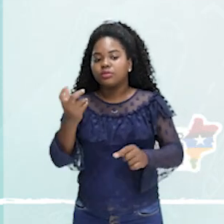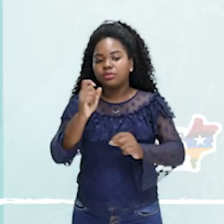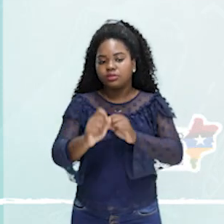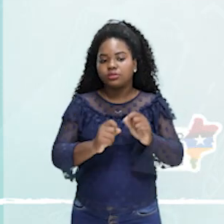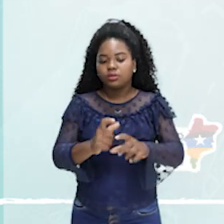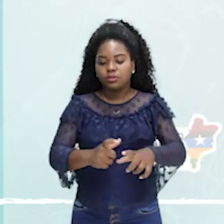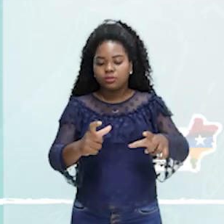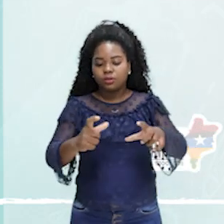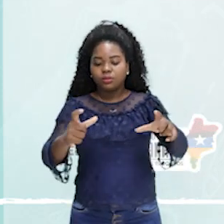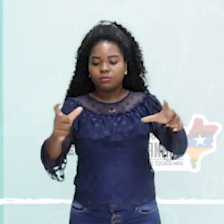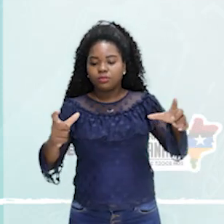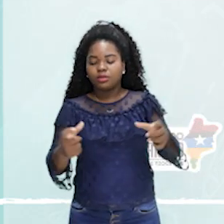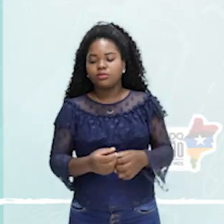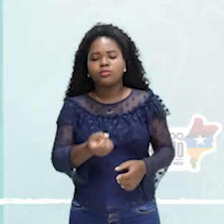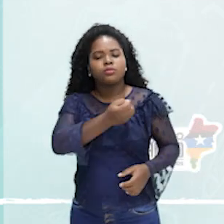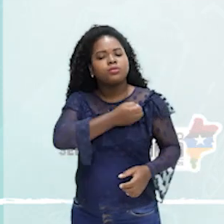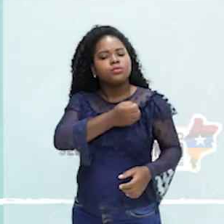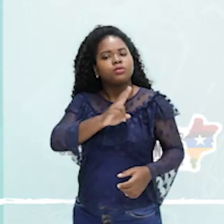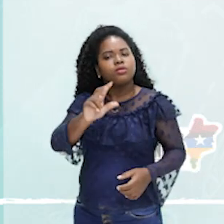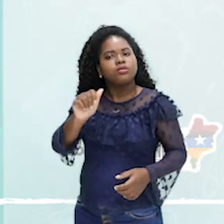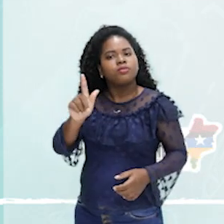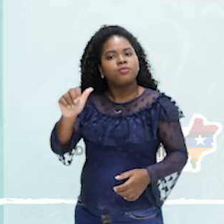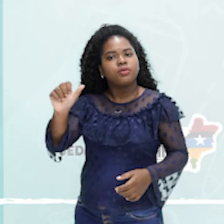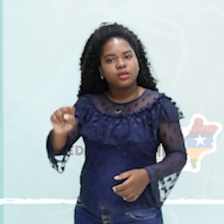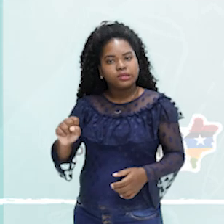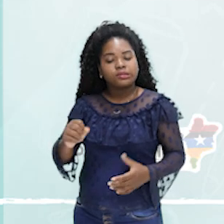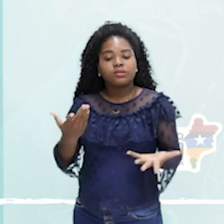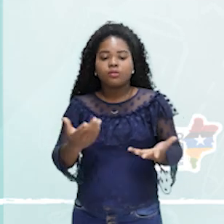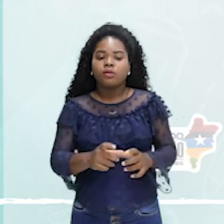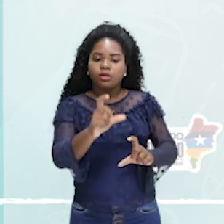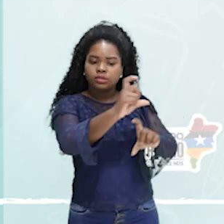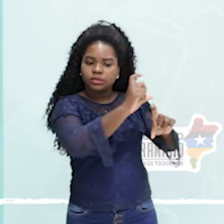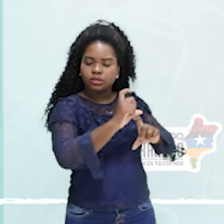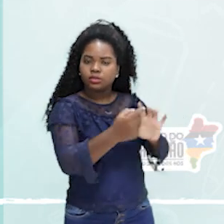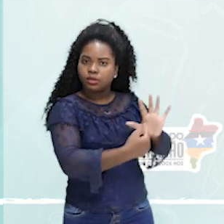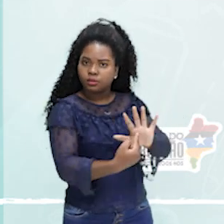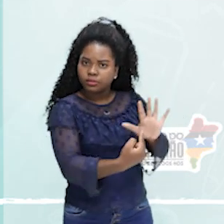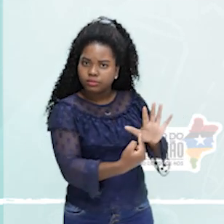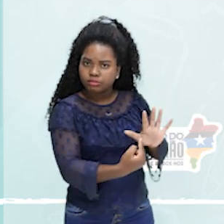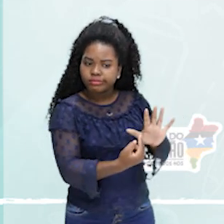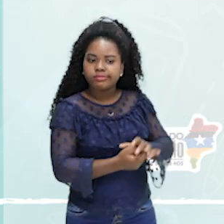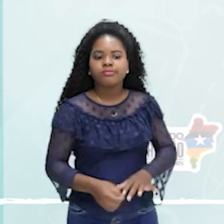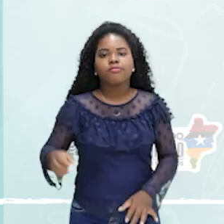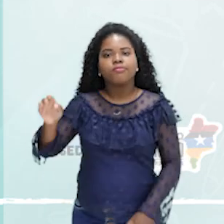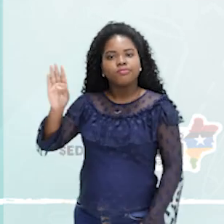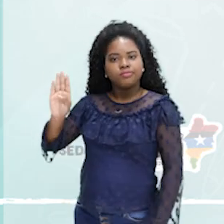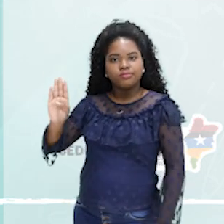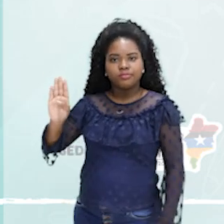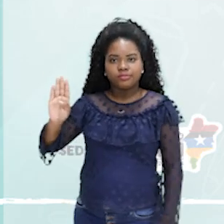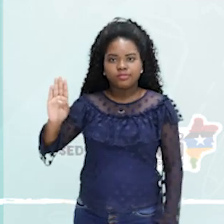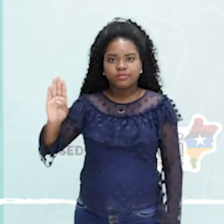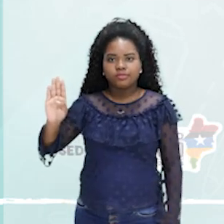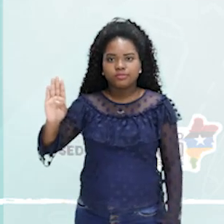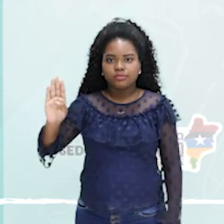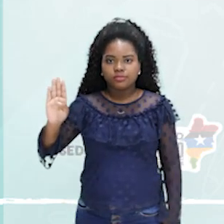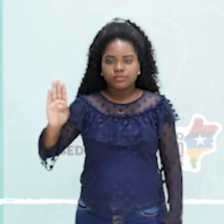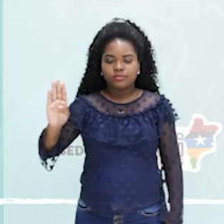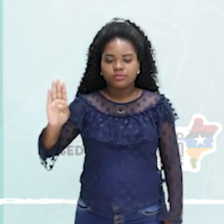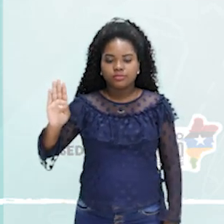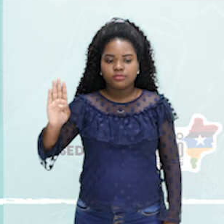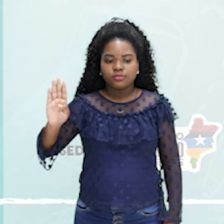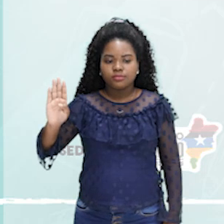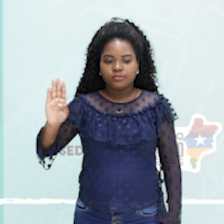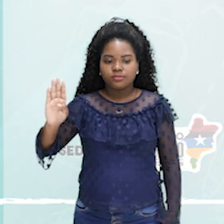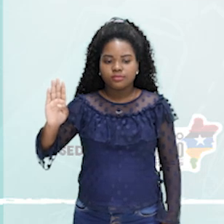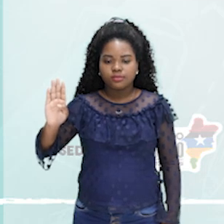aumento no número de vagas. Será que é isso que a charge apresenta para nós? Letra B. As vagas de emprego cresceram devido